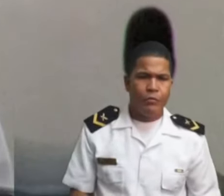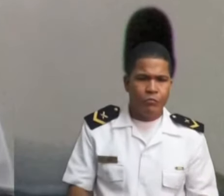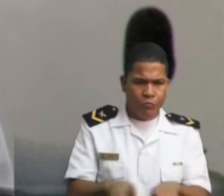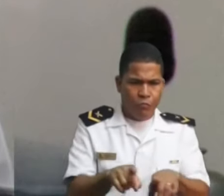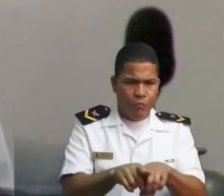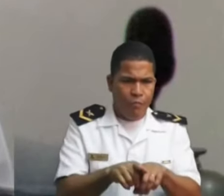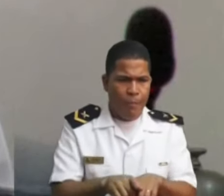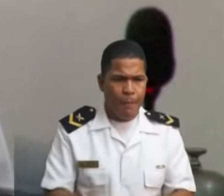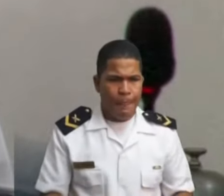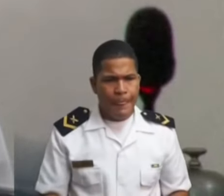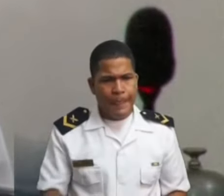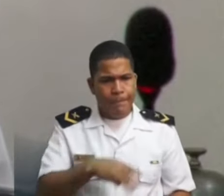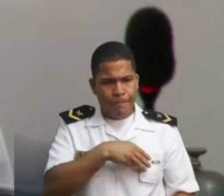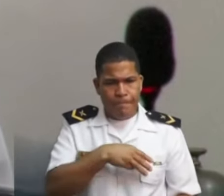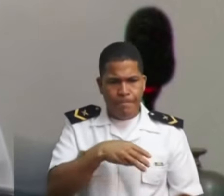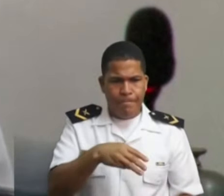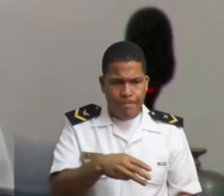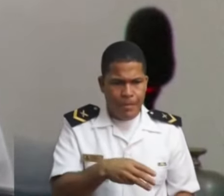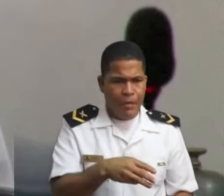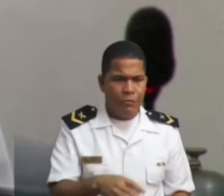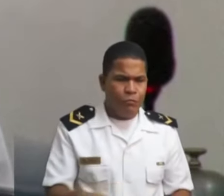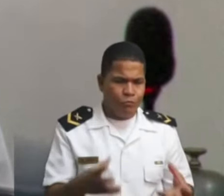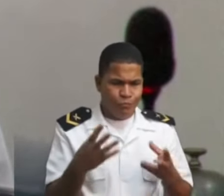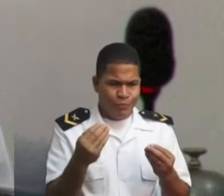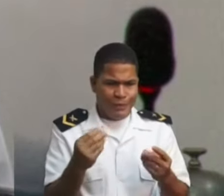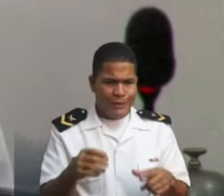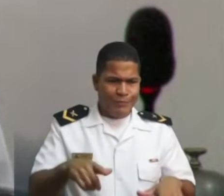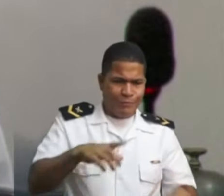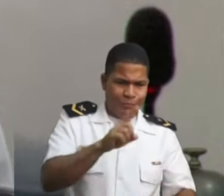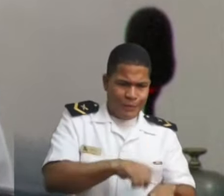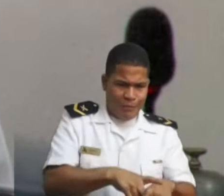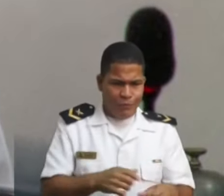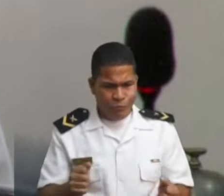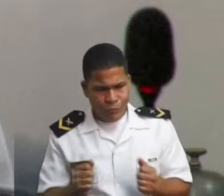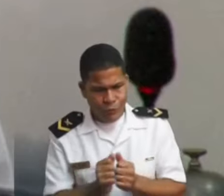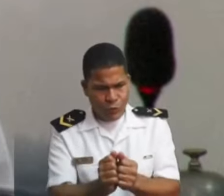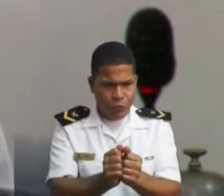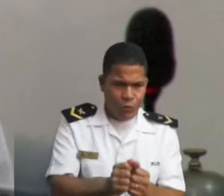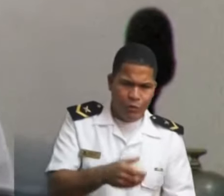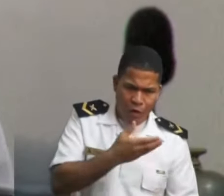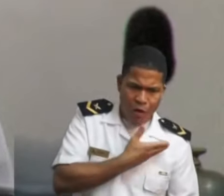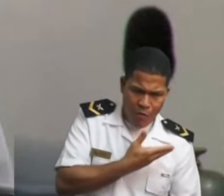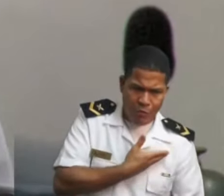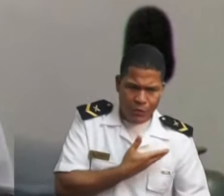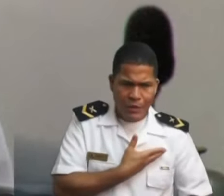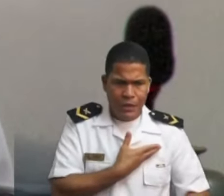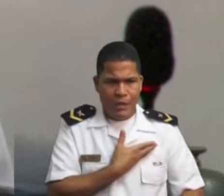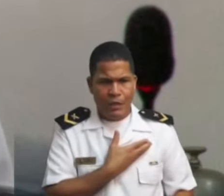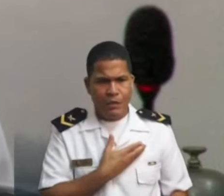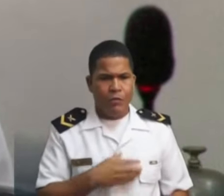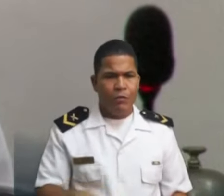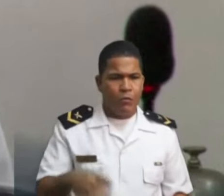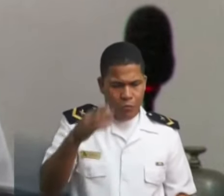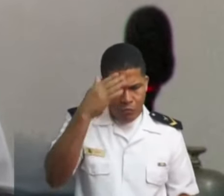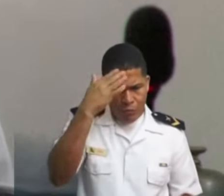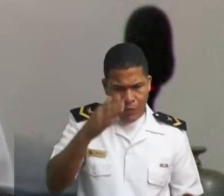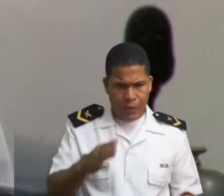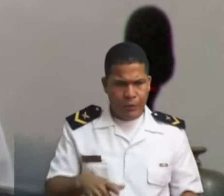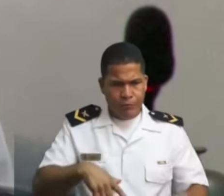Justiça, auspícios de bons ventos, com os mares que vierem nas atividades deste valoroso Tribunal